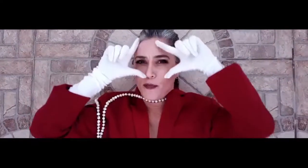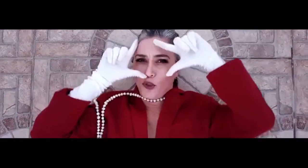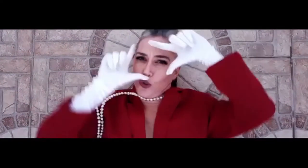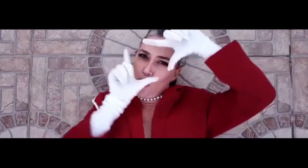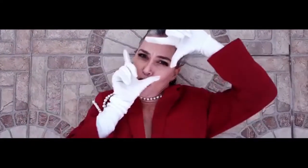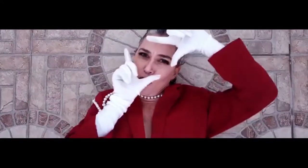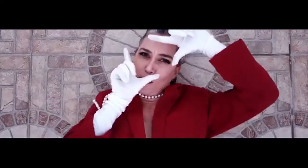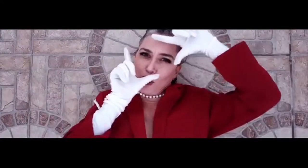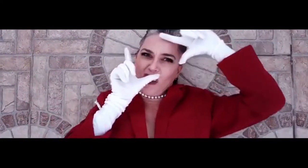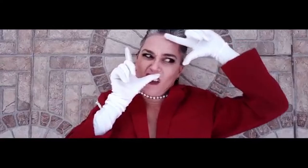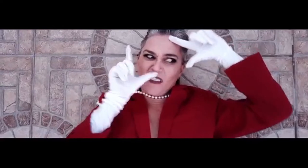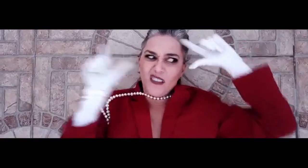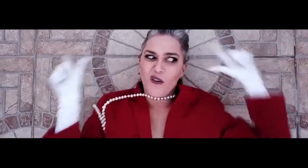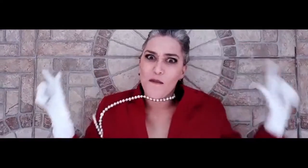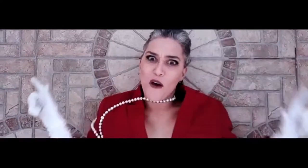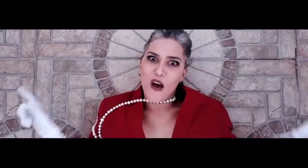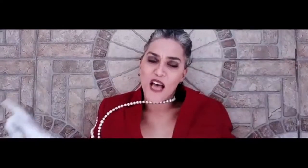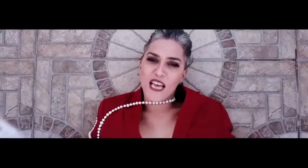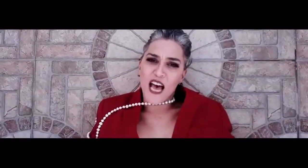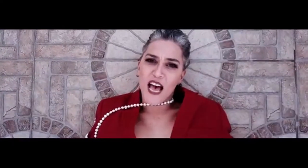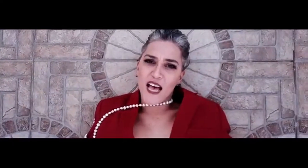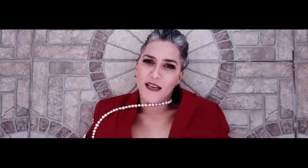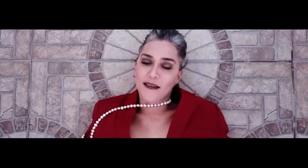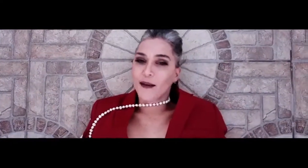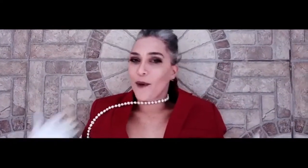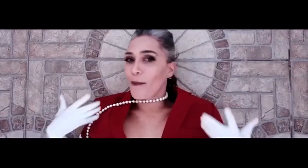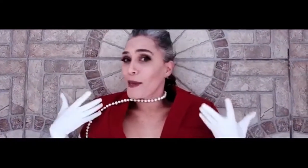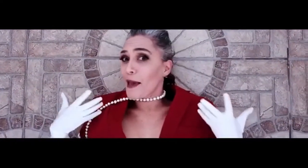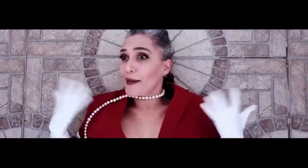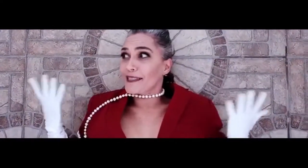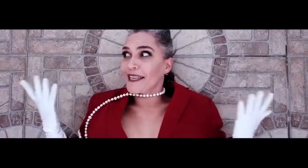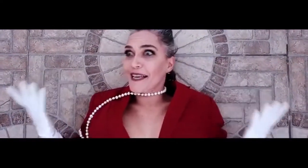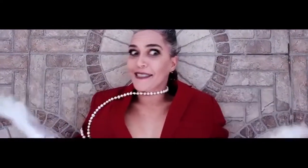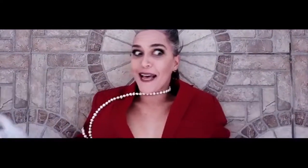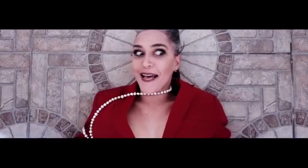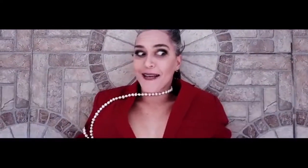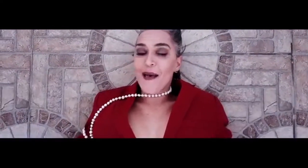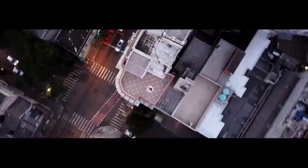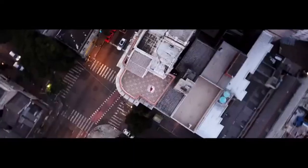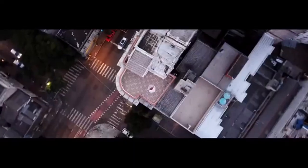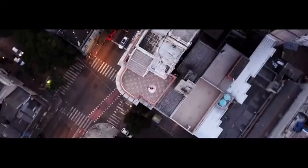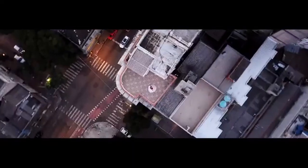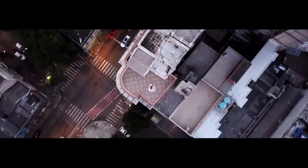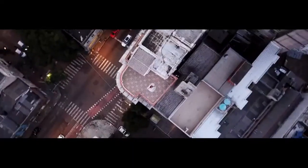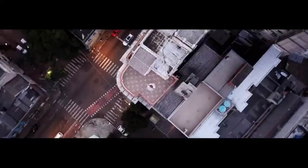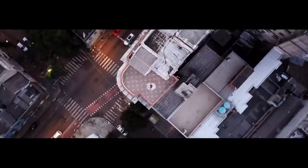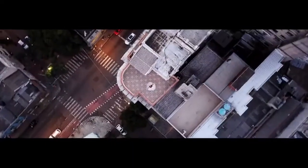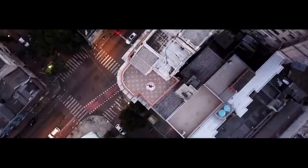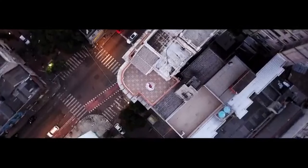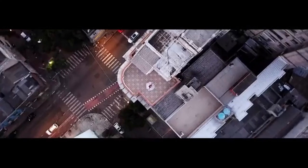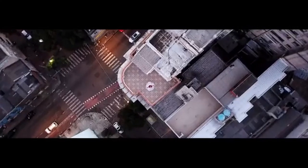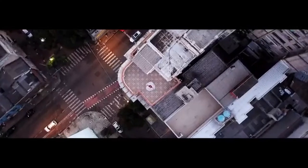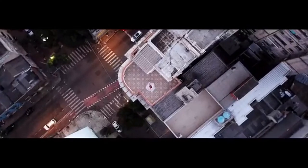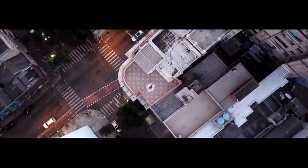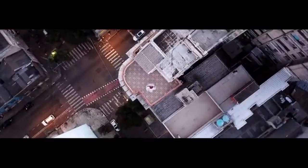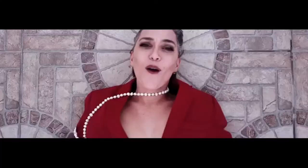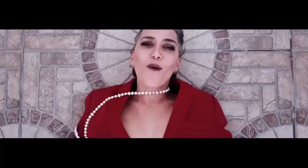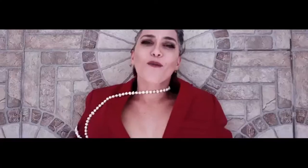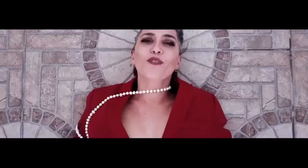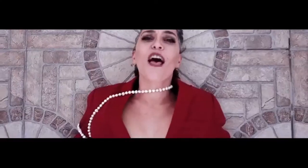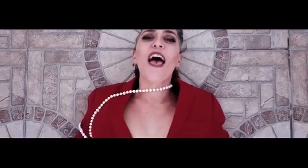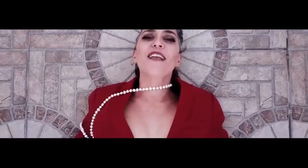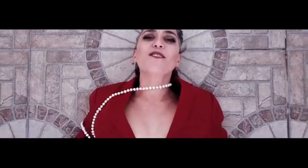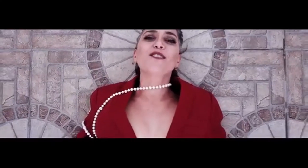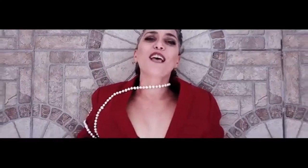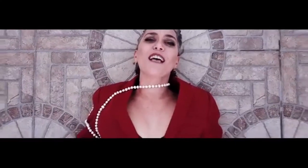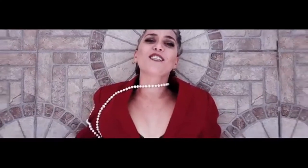Aquele olhar bizonho de quem se incomoda com a minha presença, prefiro achar que é só humano,